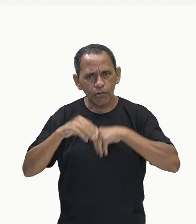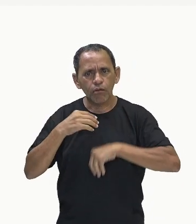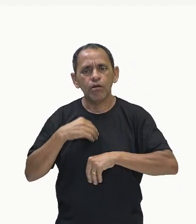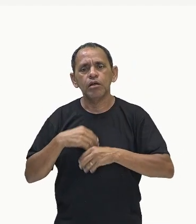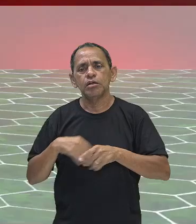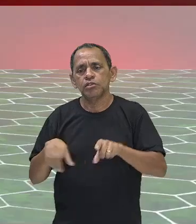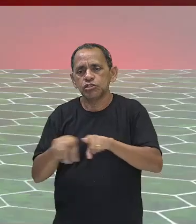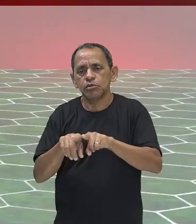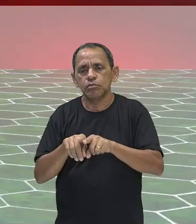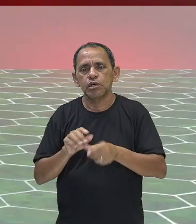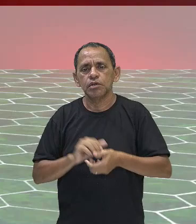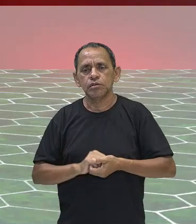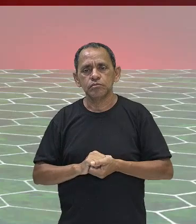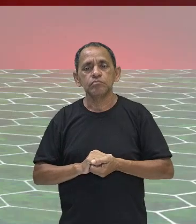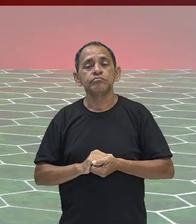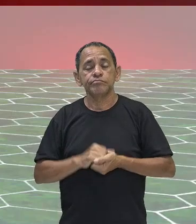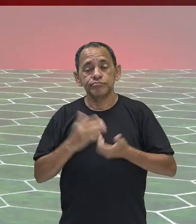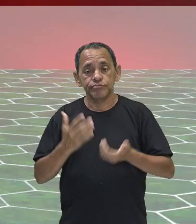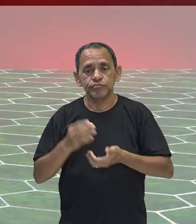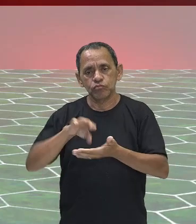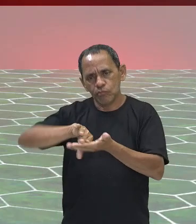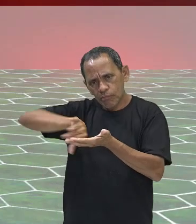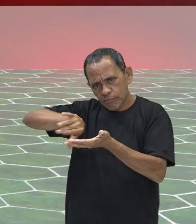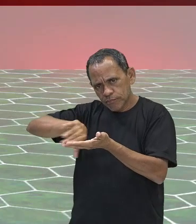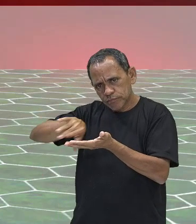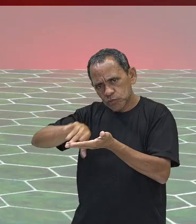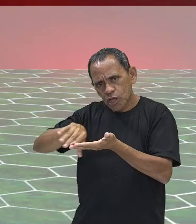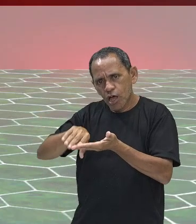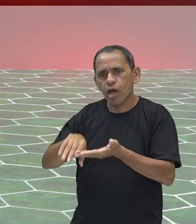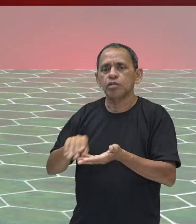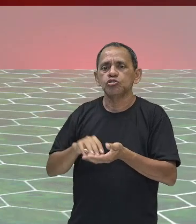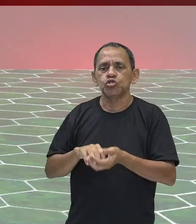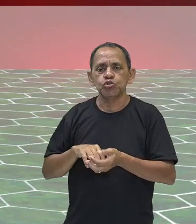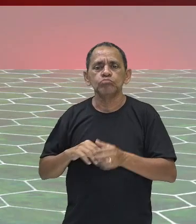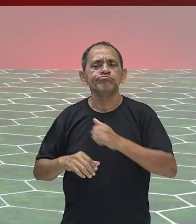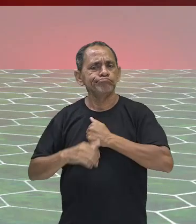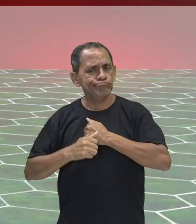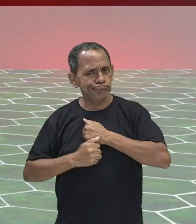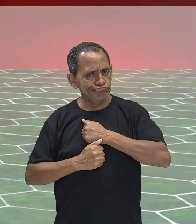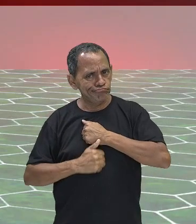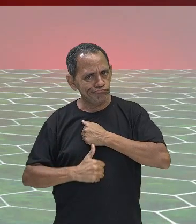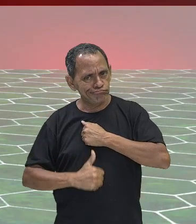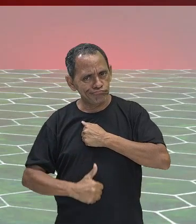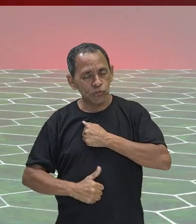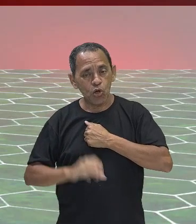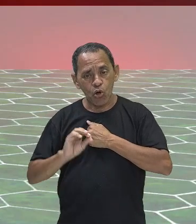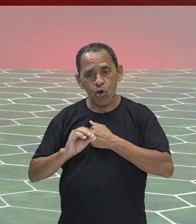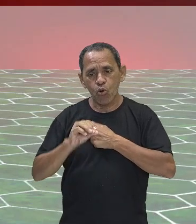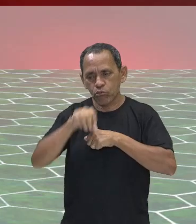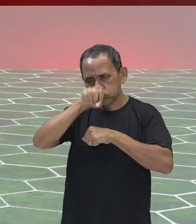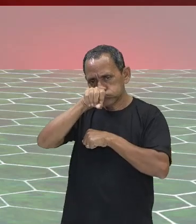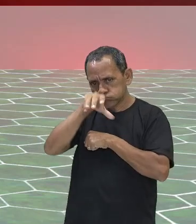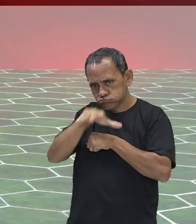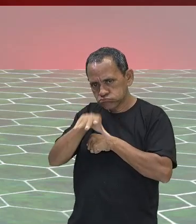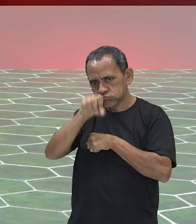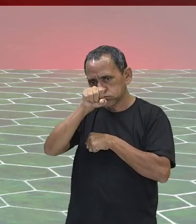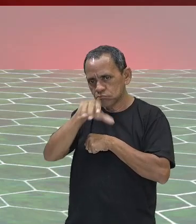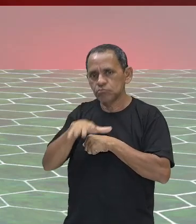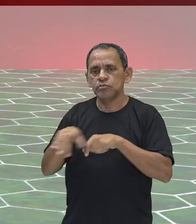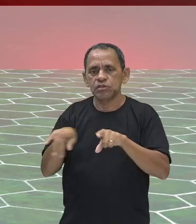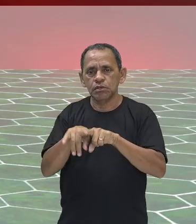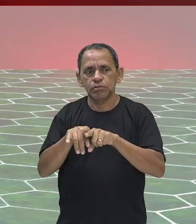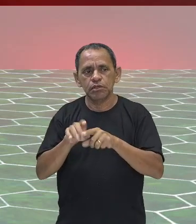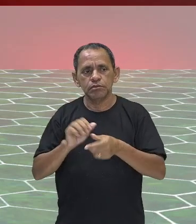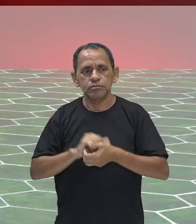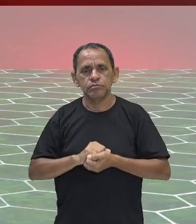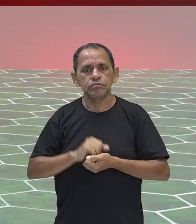ser eliminado ali por meio das excretas ou expirado como dióxido de carbono, né, conhecido como gás